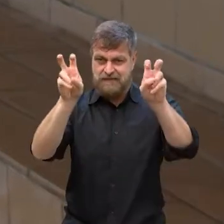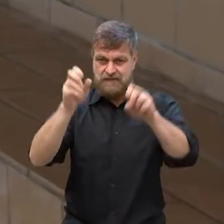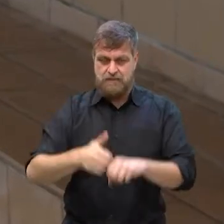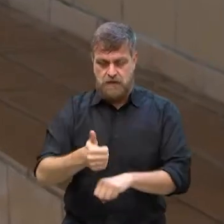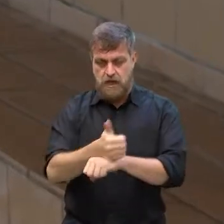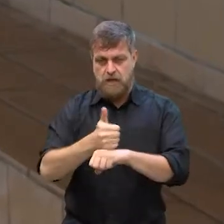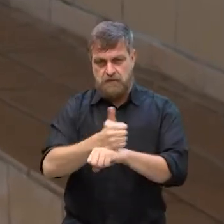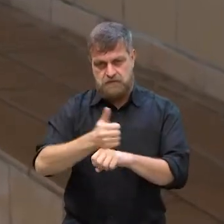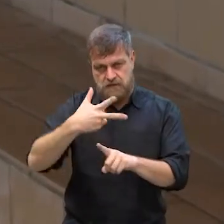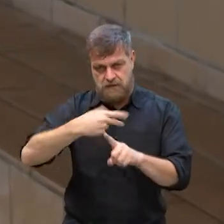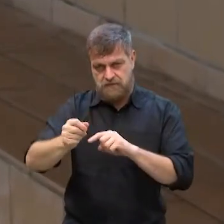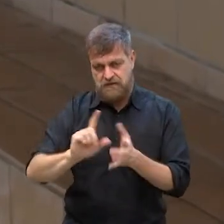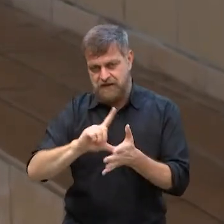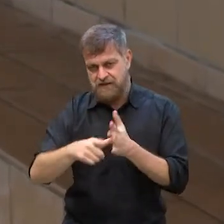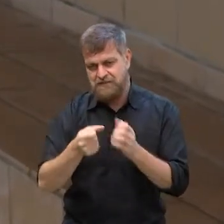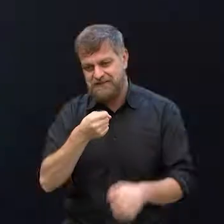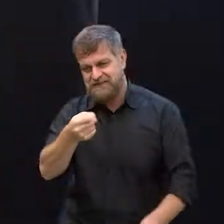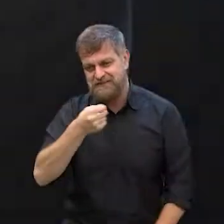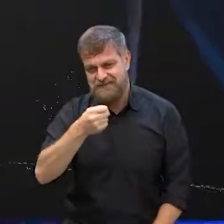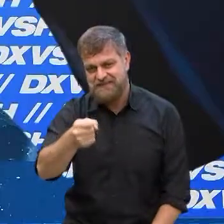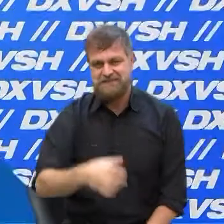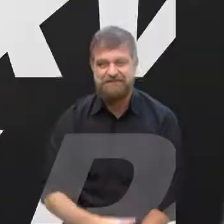carreira vitoriosa no próximo bloco.